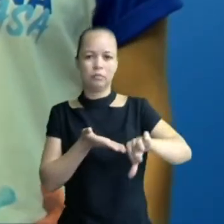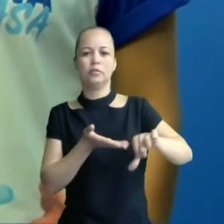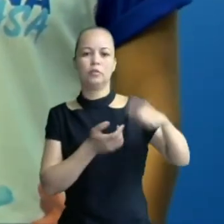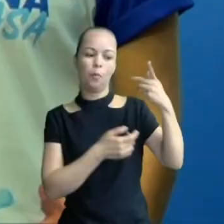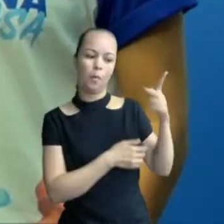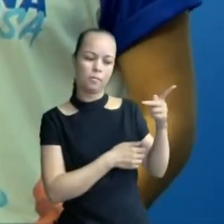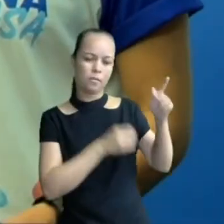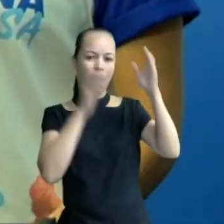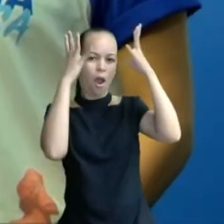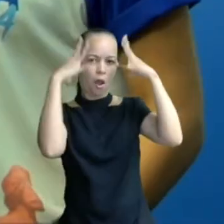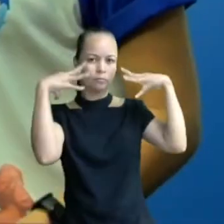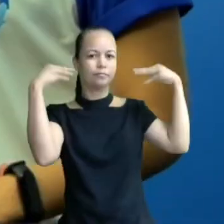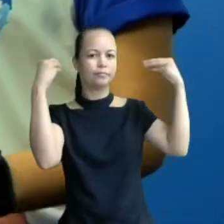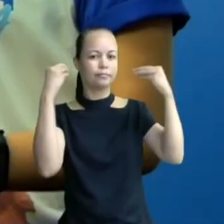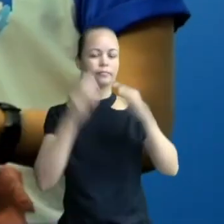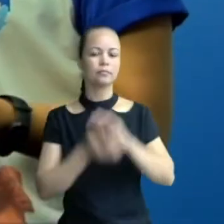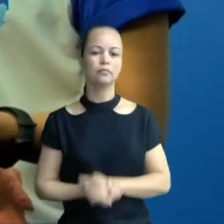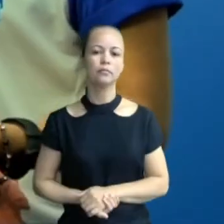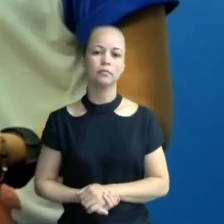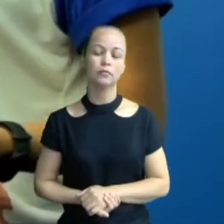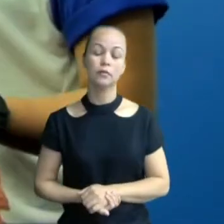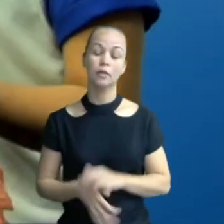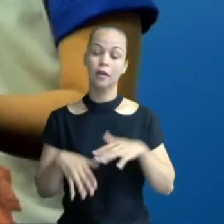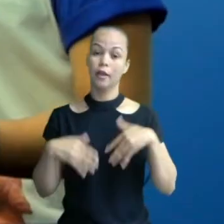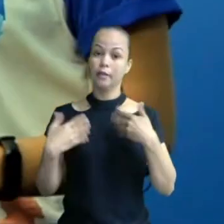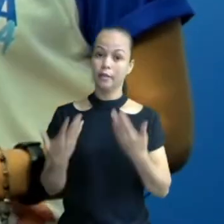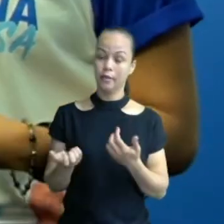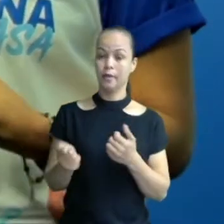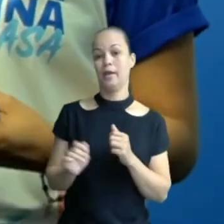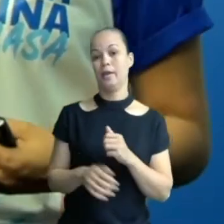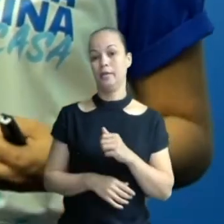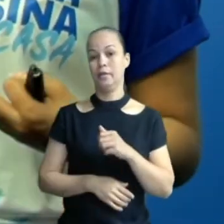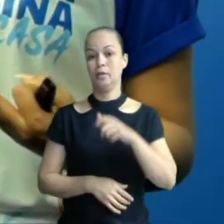Holanda. E aí, os brasileiros, os lusos